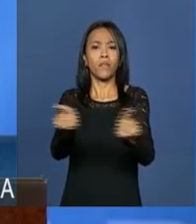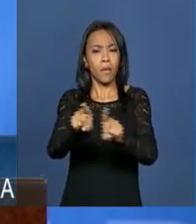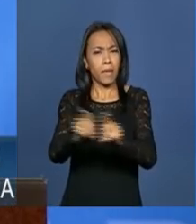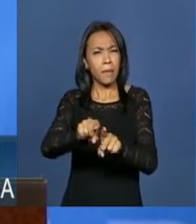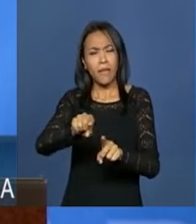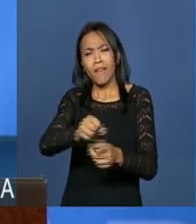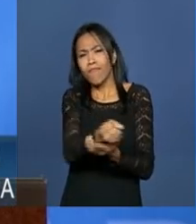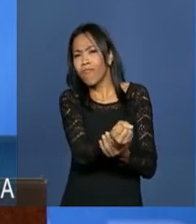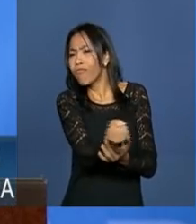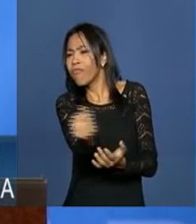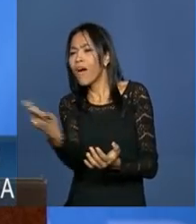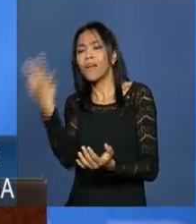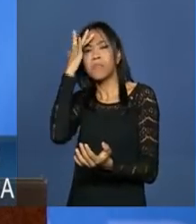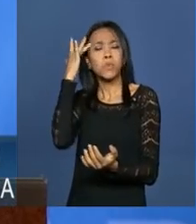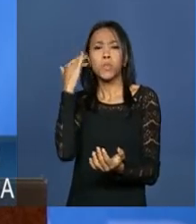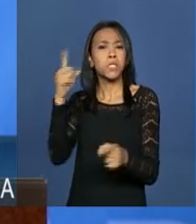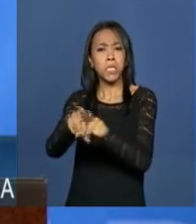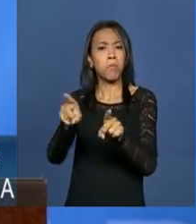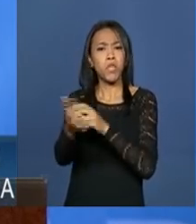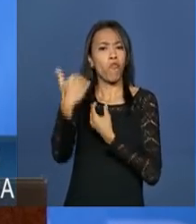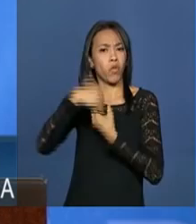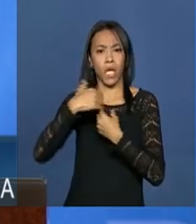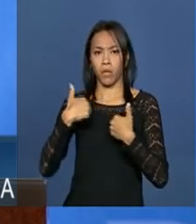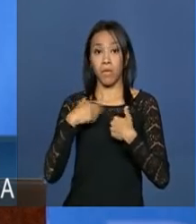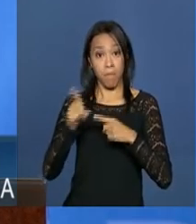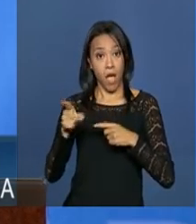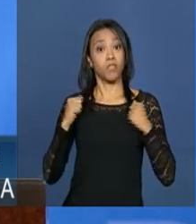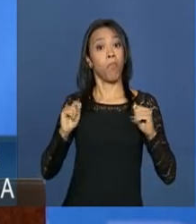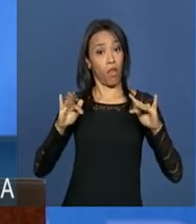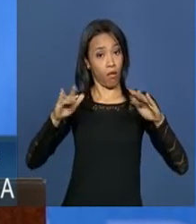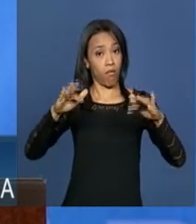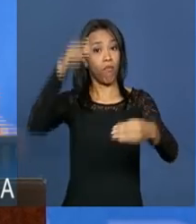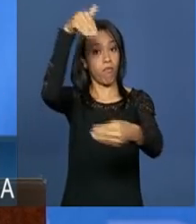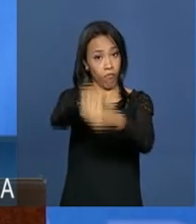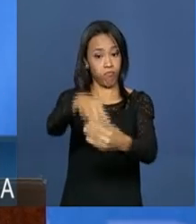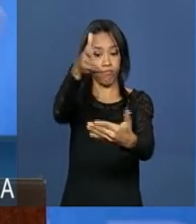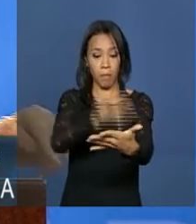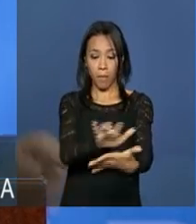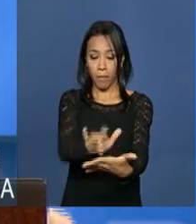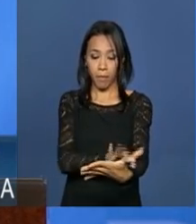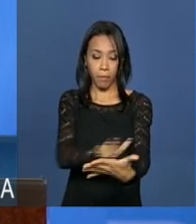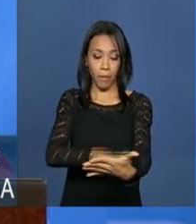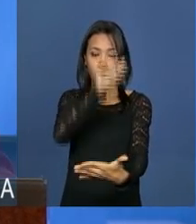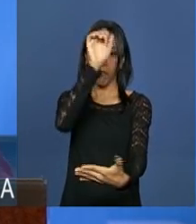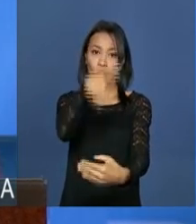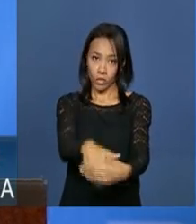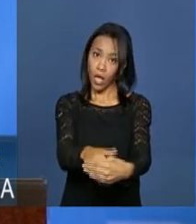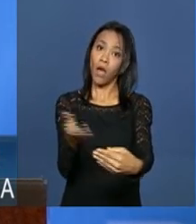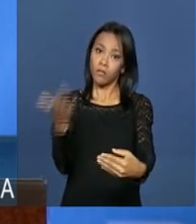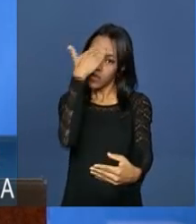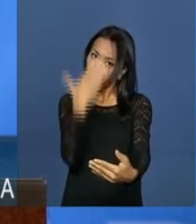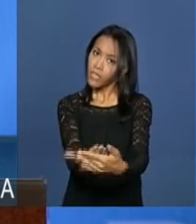milhões que não votaram em mim, mas que participaram das eleições, que acreditaram nas